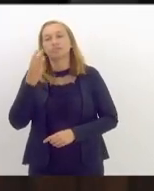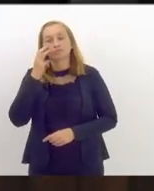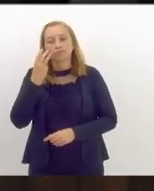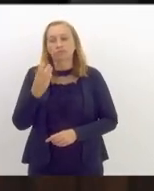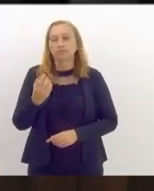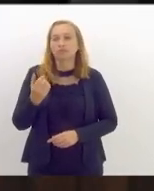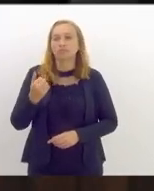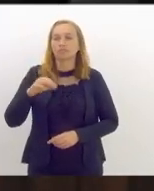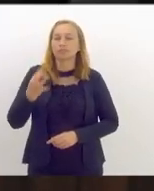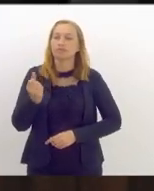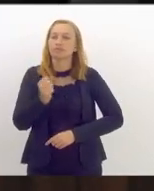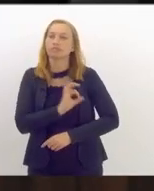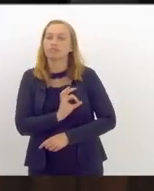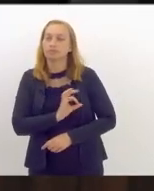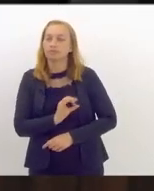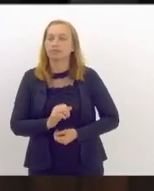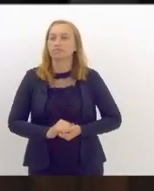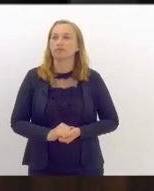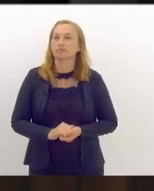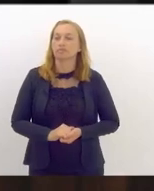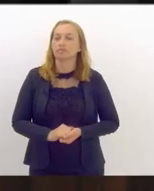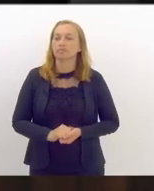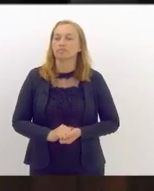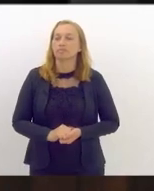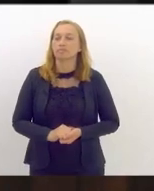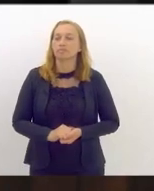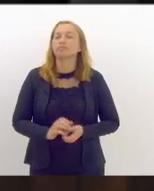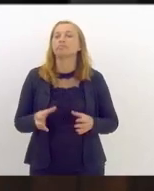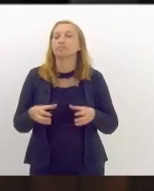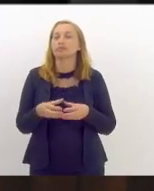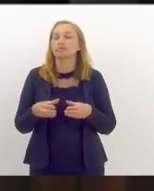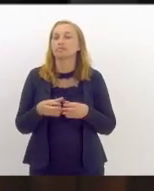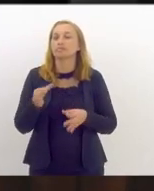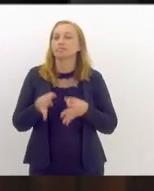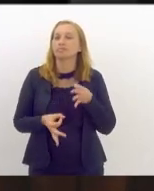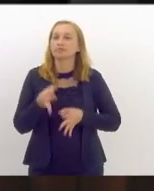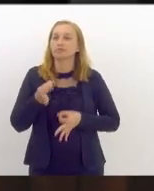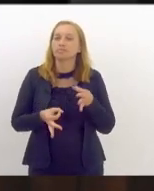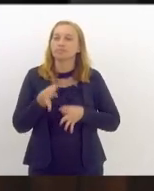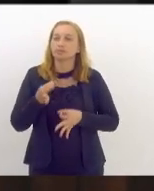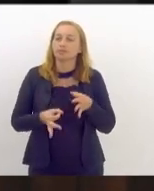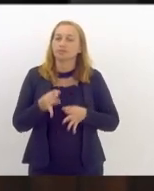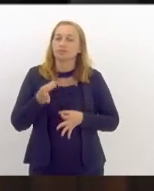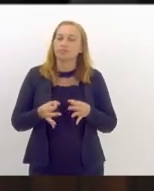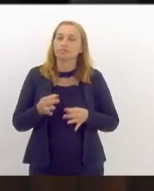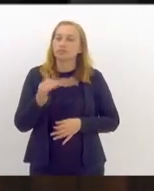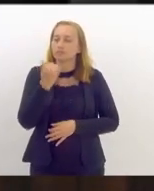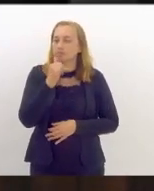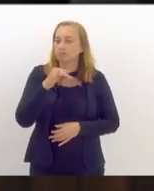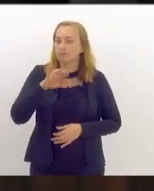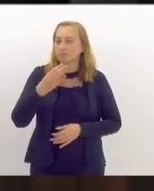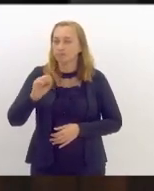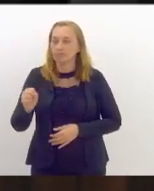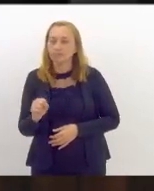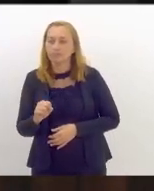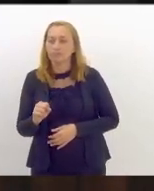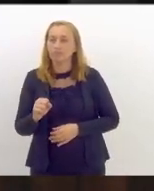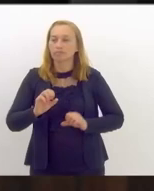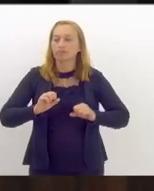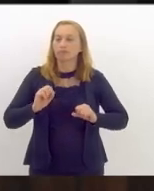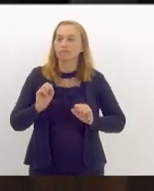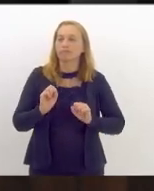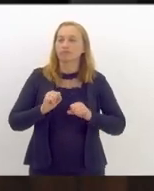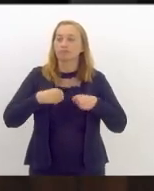Carneiro Marta Rocha e Chico Machado prendendo de pareceres das comissões e justiça minas de energia defesa do meio ambiente